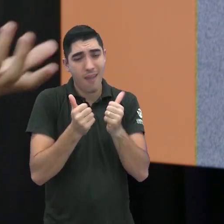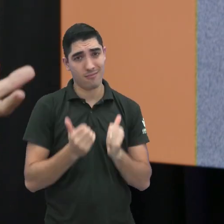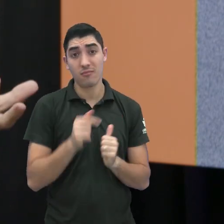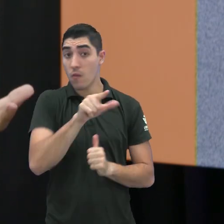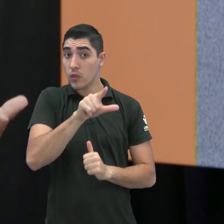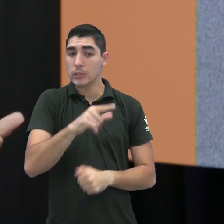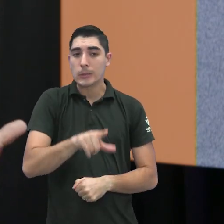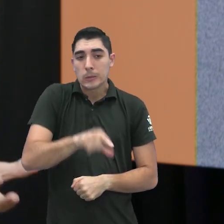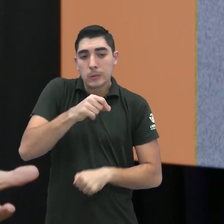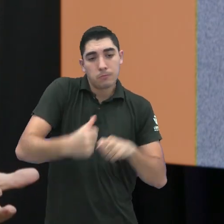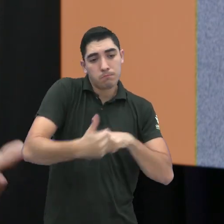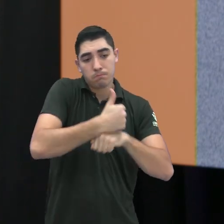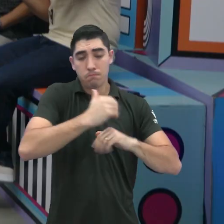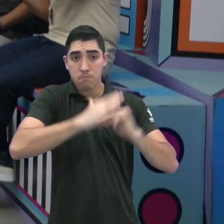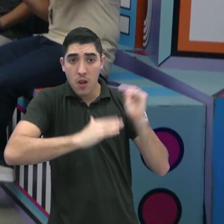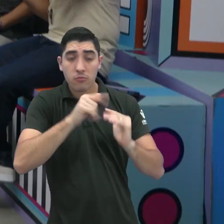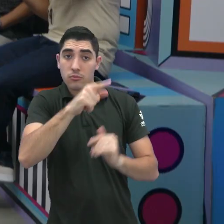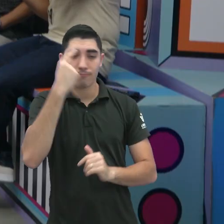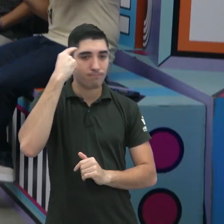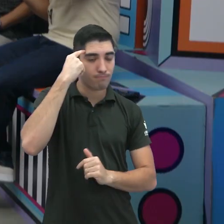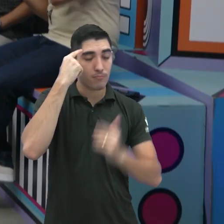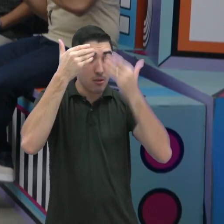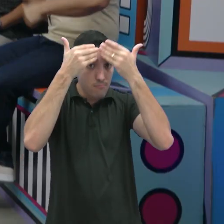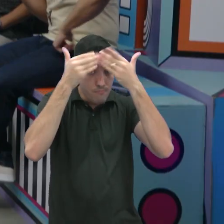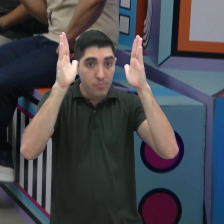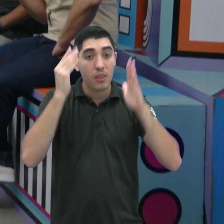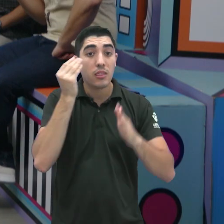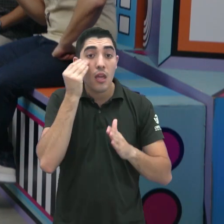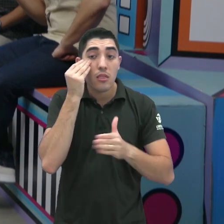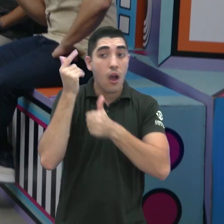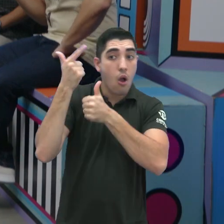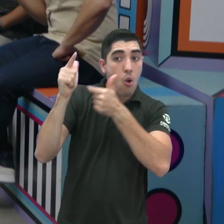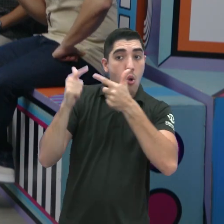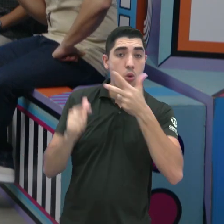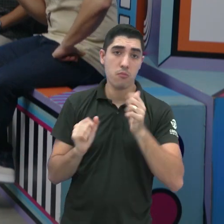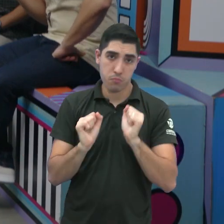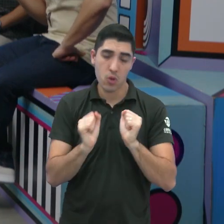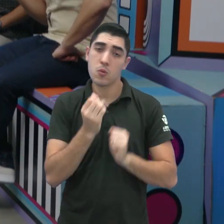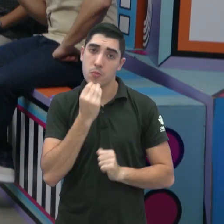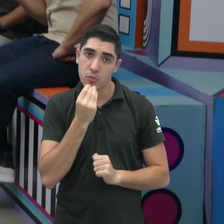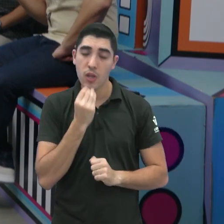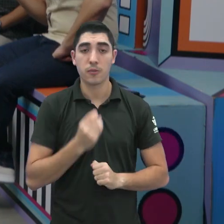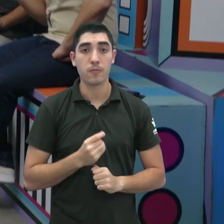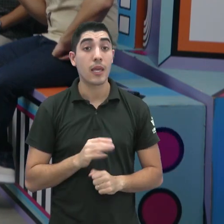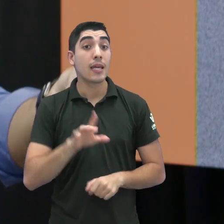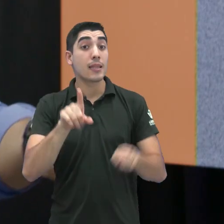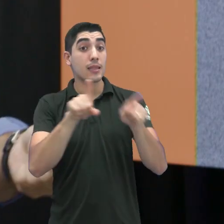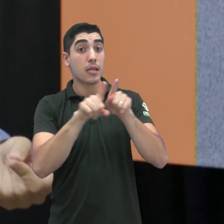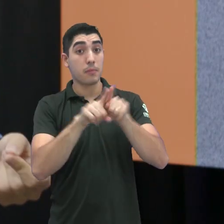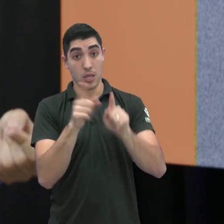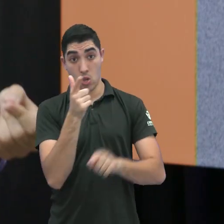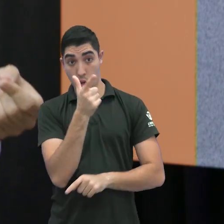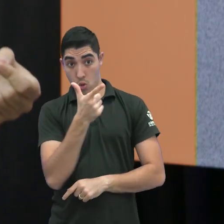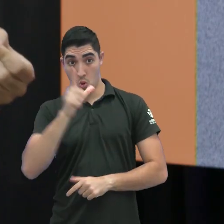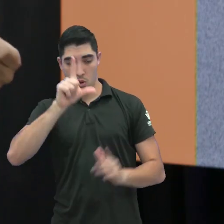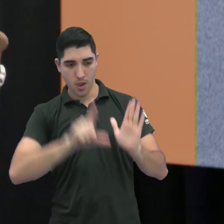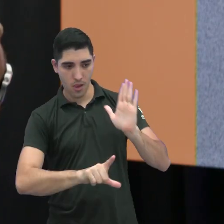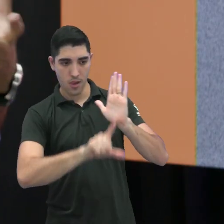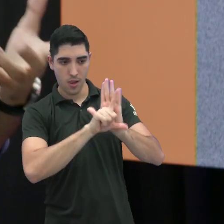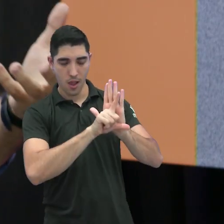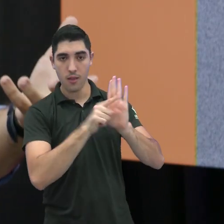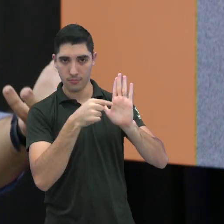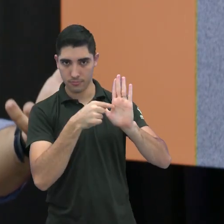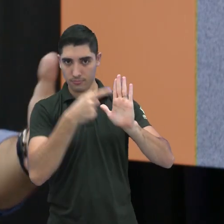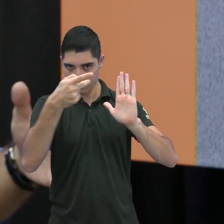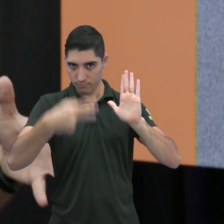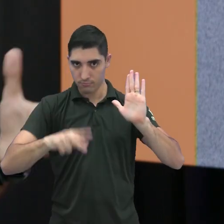ter uma mente aberta justamente para tentar uma carreira profissional. Eu acho que isso é fundamental. E eu queria trazer uma outra lei da Câmara que eu